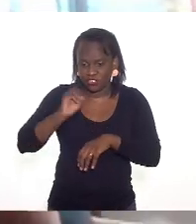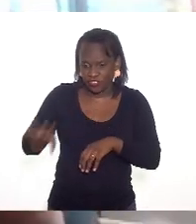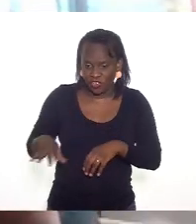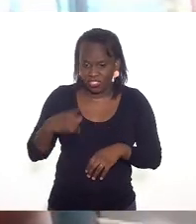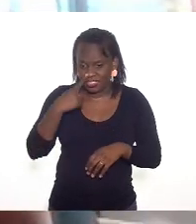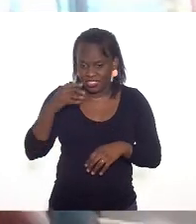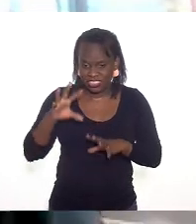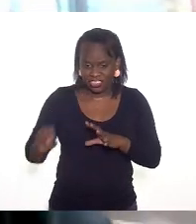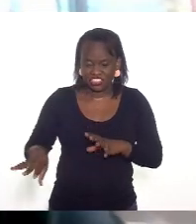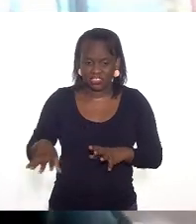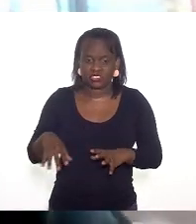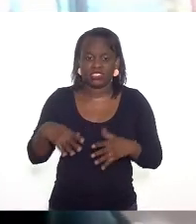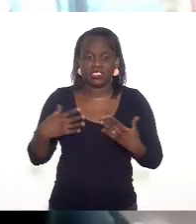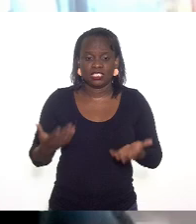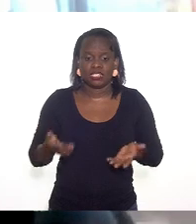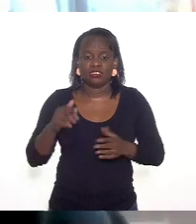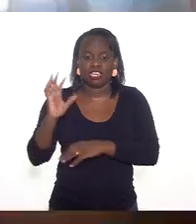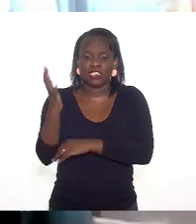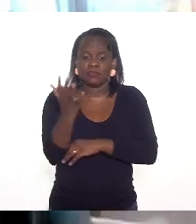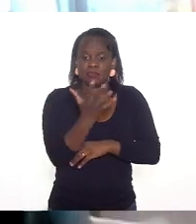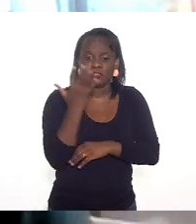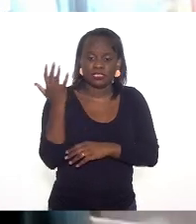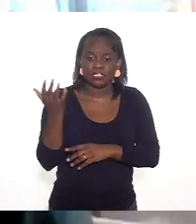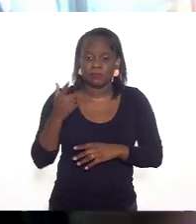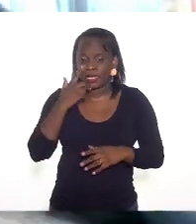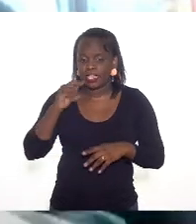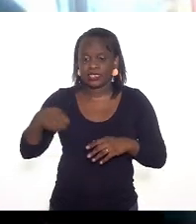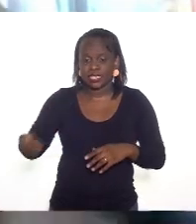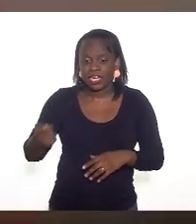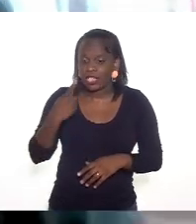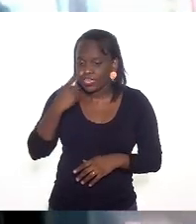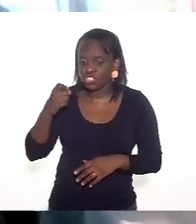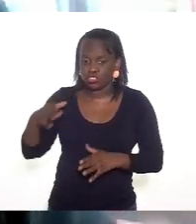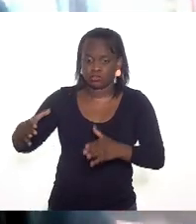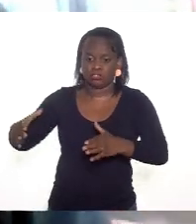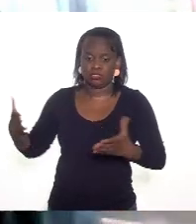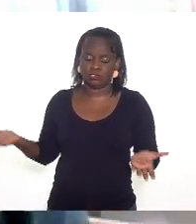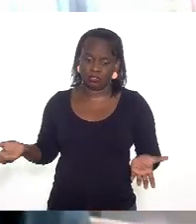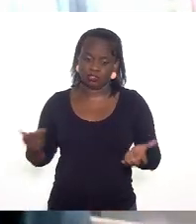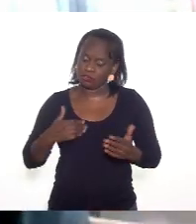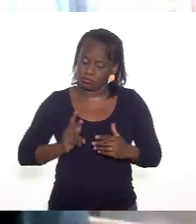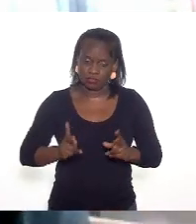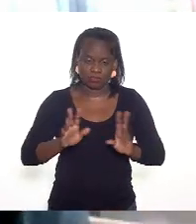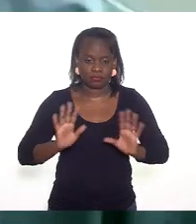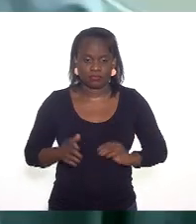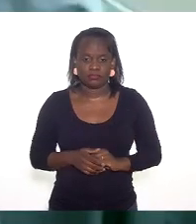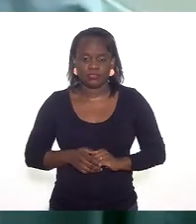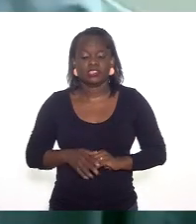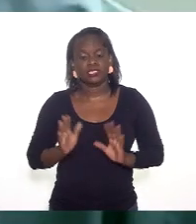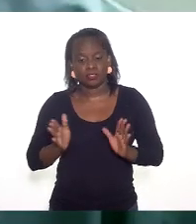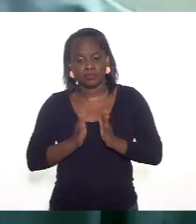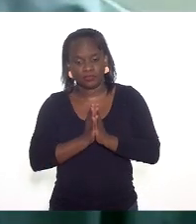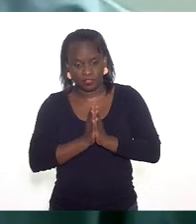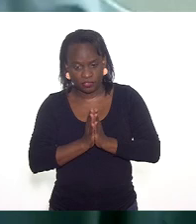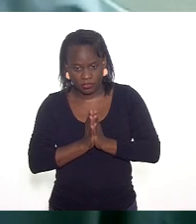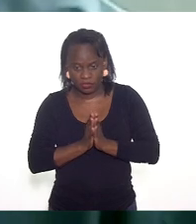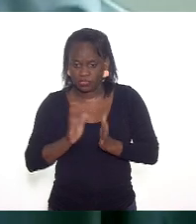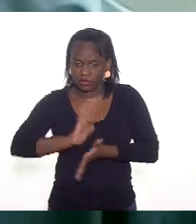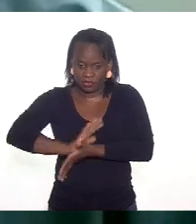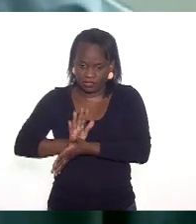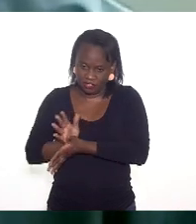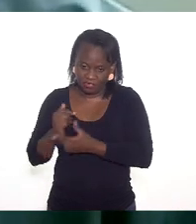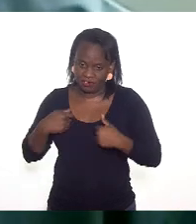descartável, você já está dizendo que o meio ambiente é uma enorme lata de lixo. Mas tudo bem, vamos adiante. Ô, Mink, por favor, não nos